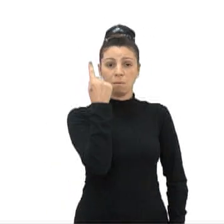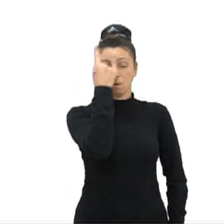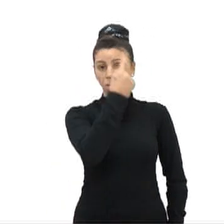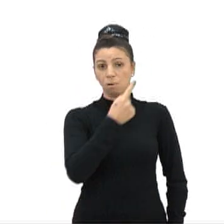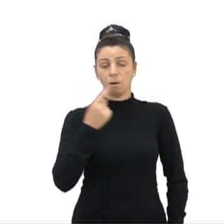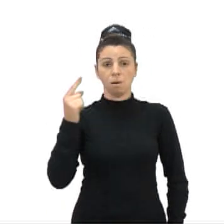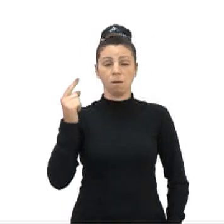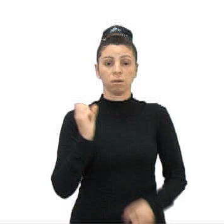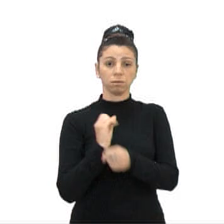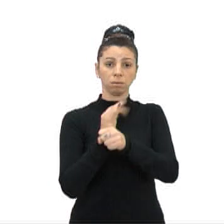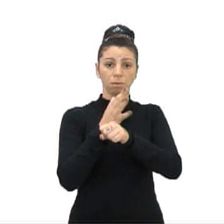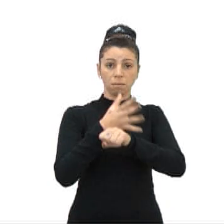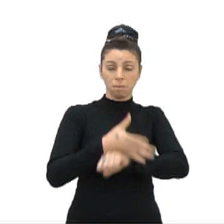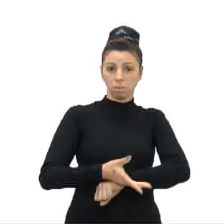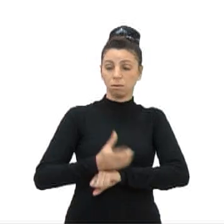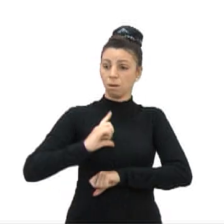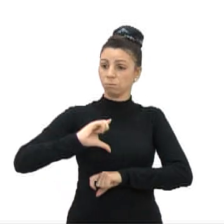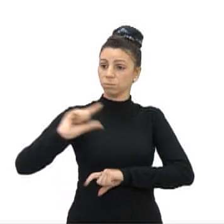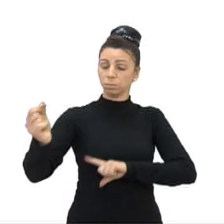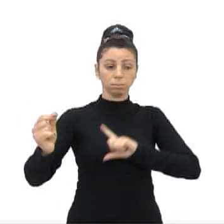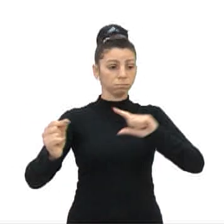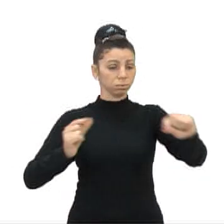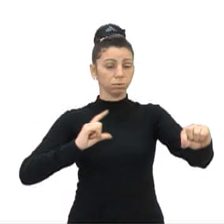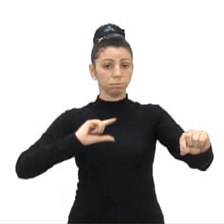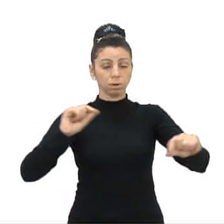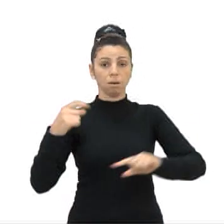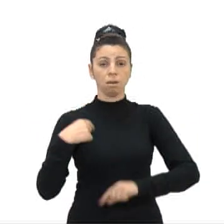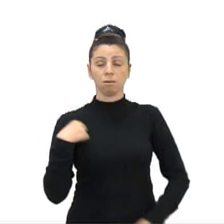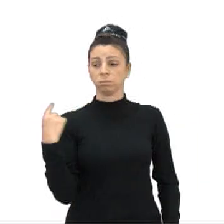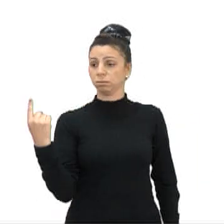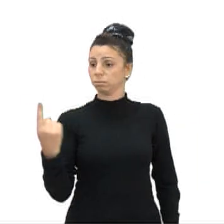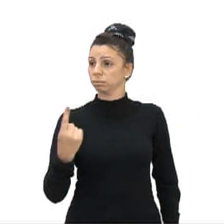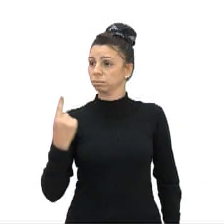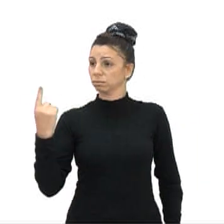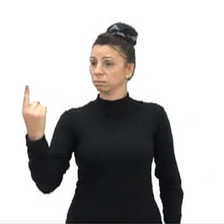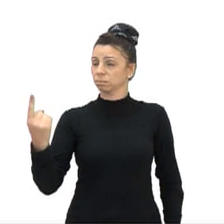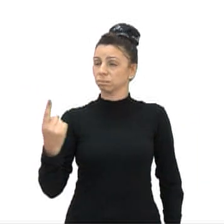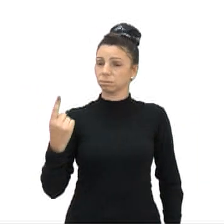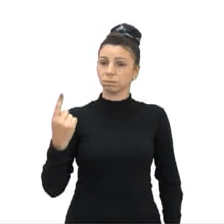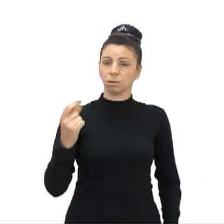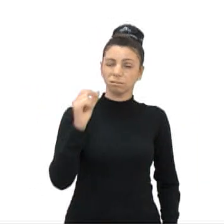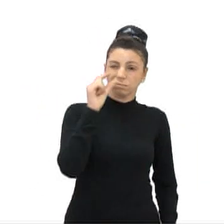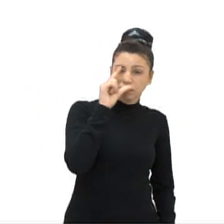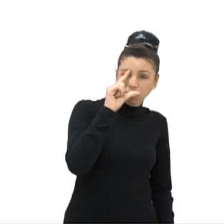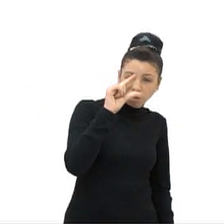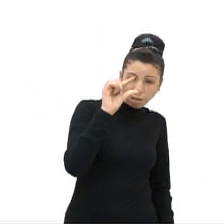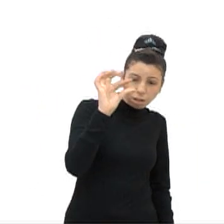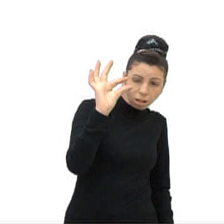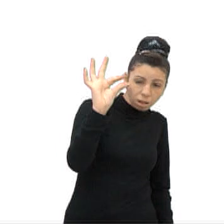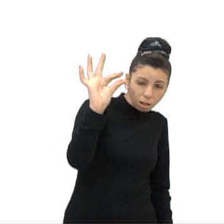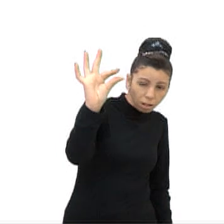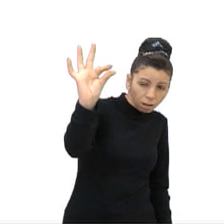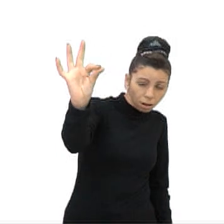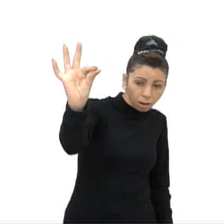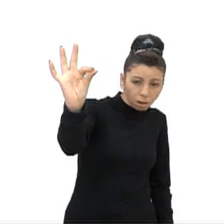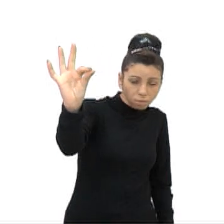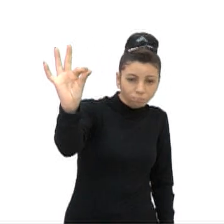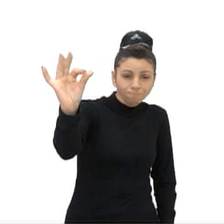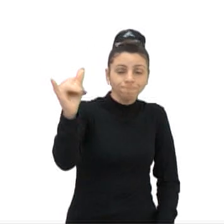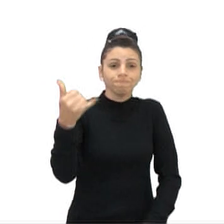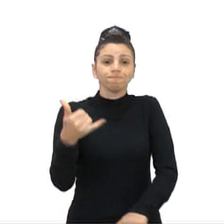só, sem o perdão de sua presença. Última luz na varanda, a todas as aflições do dia.